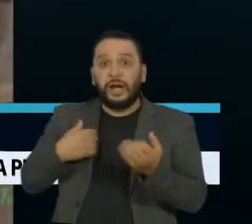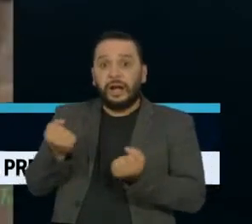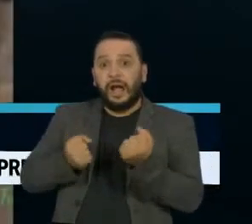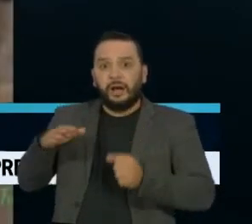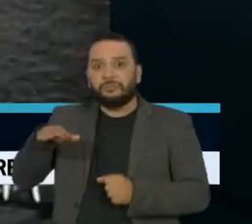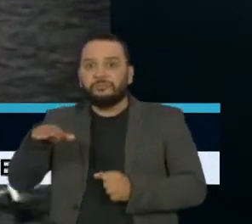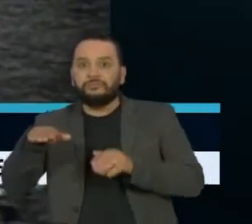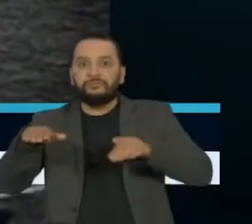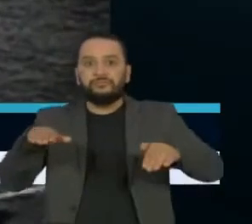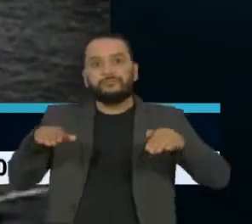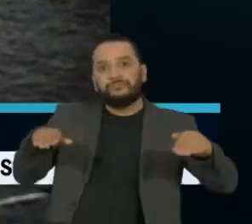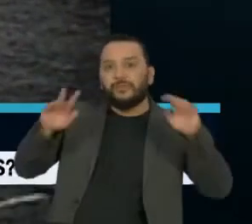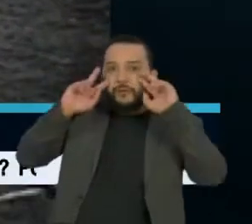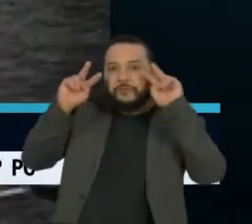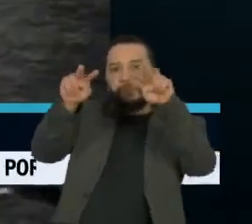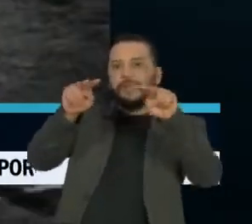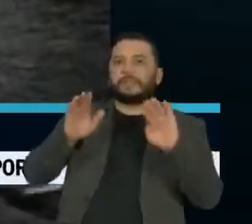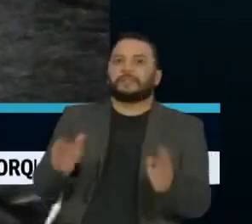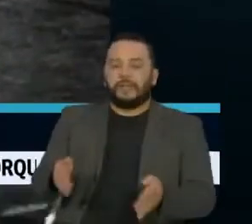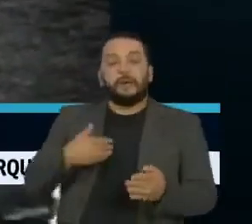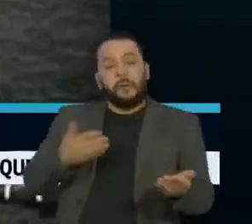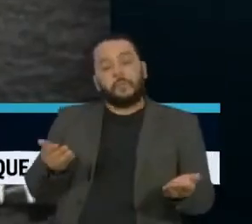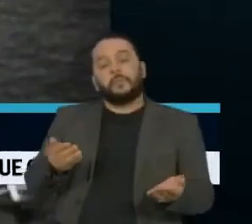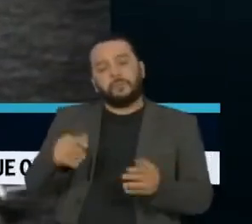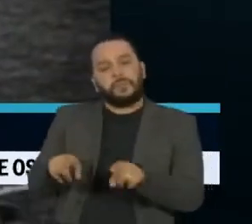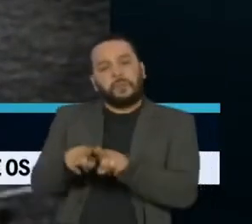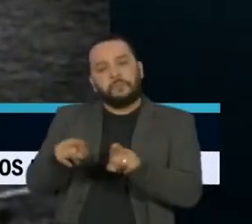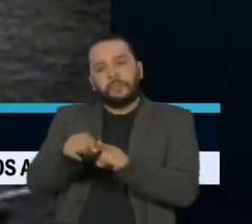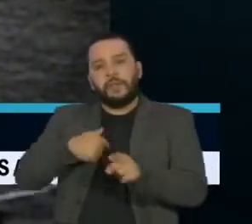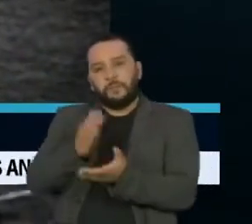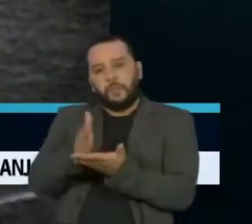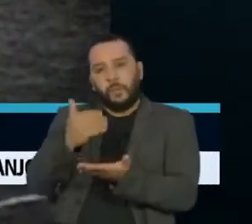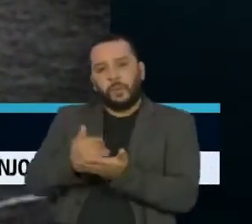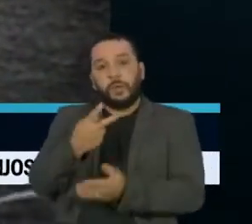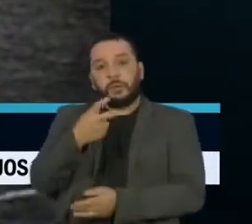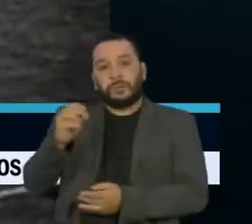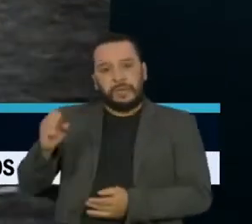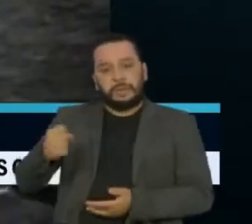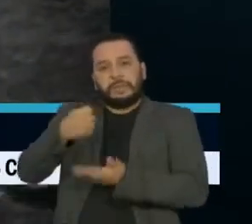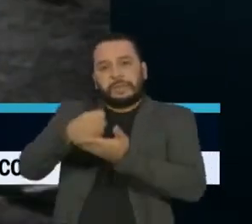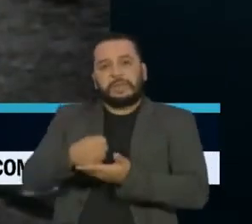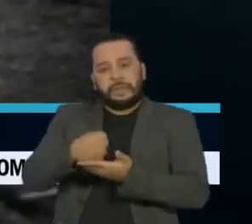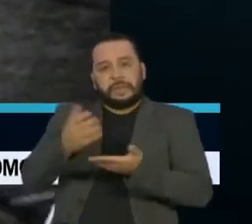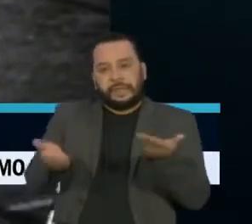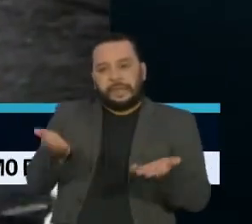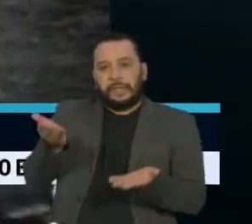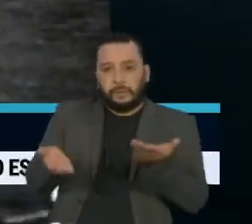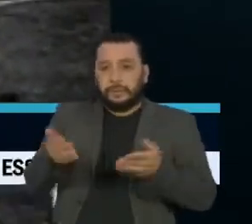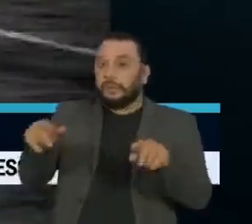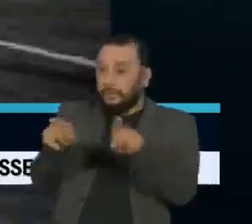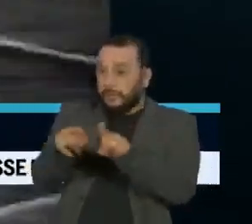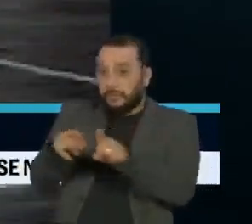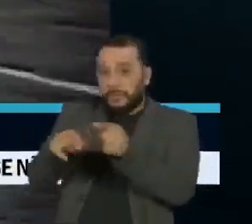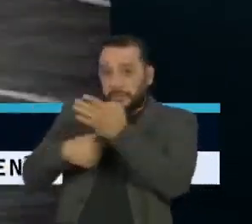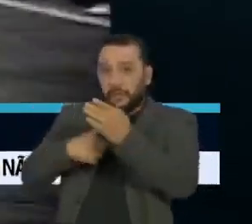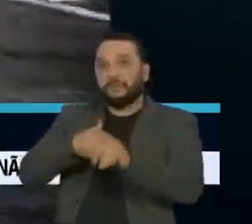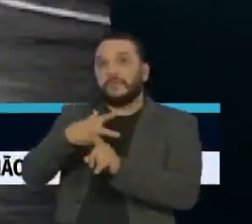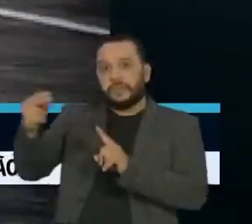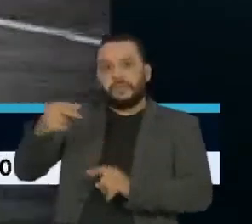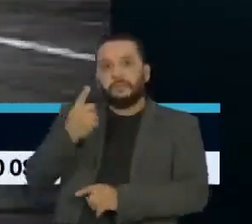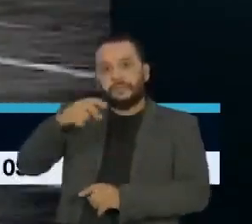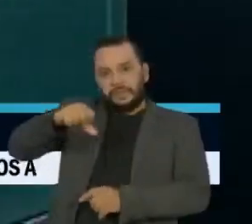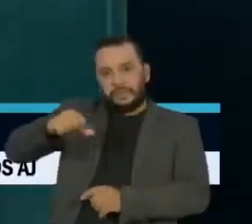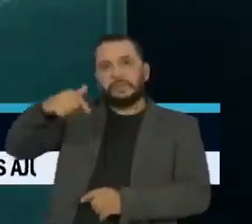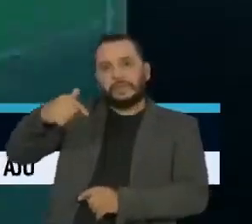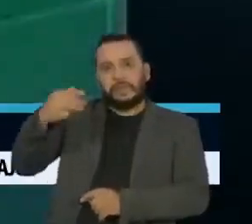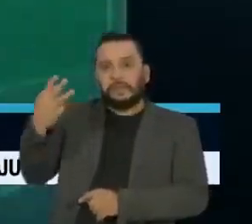200 quilos. Há muitas conquistas para celebrar, entre elas o título paulista de 73, que dividiu com o Santos